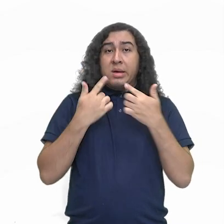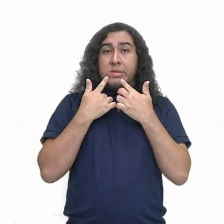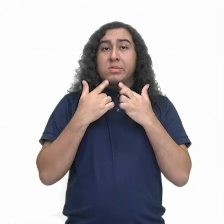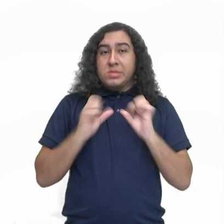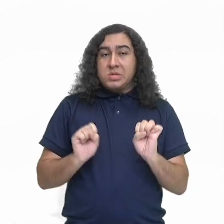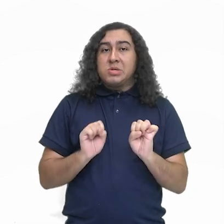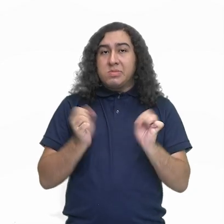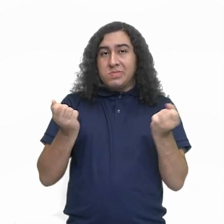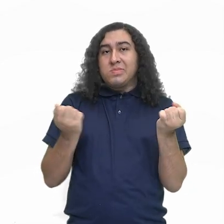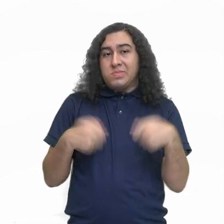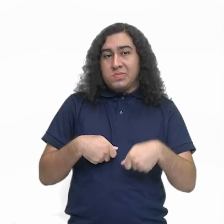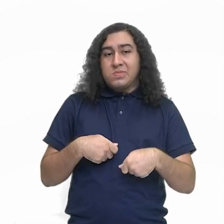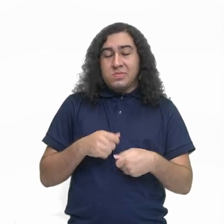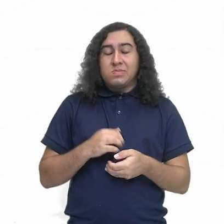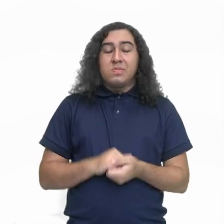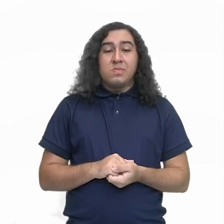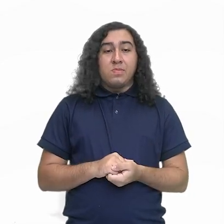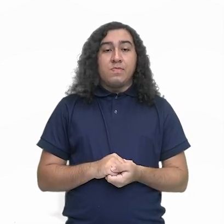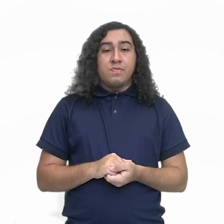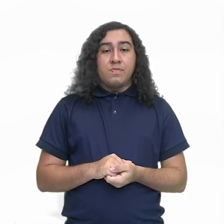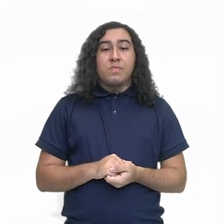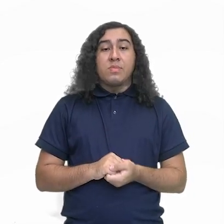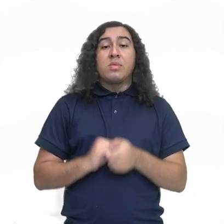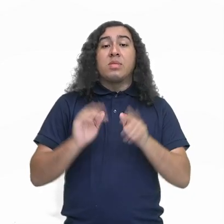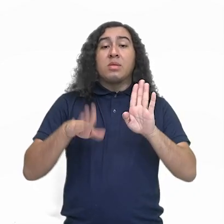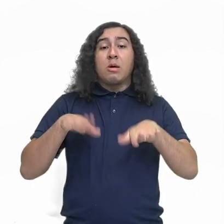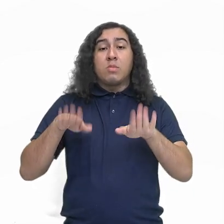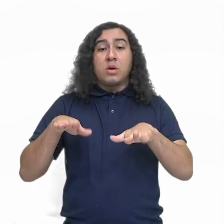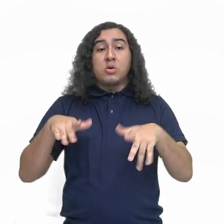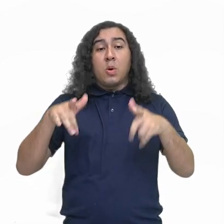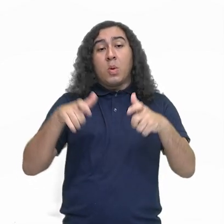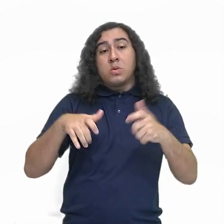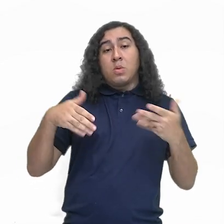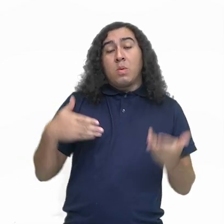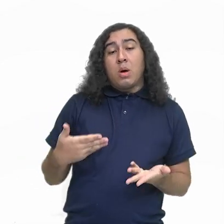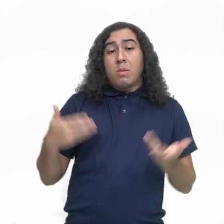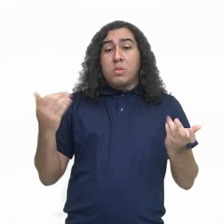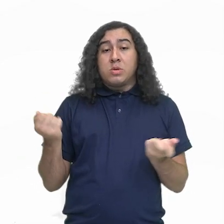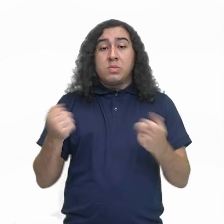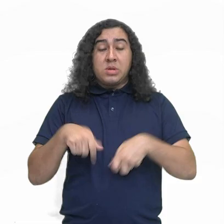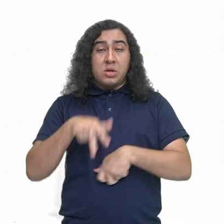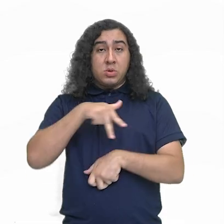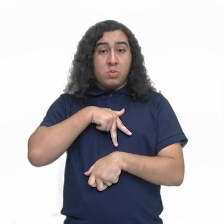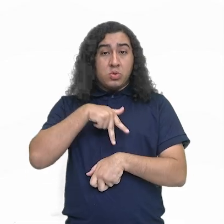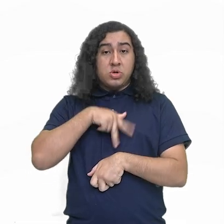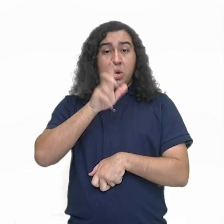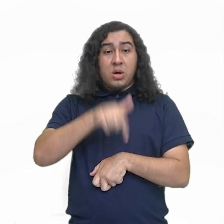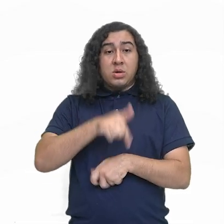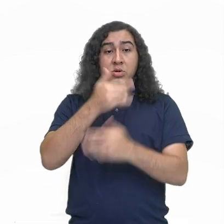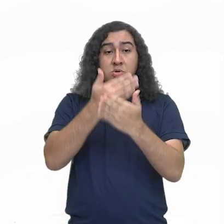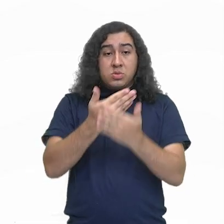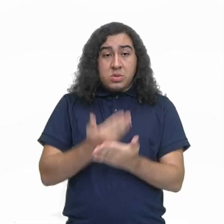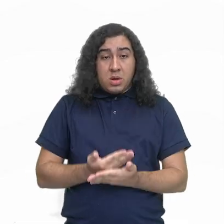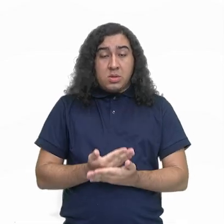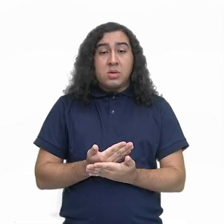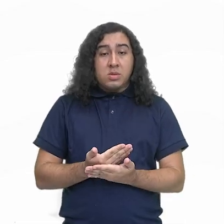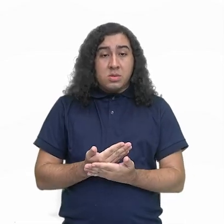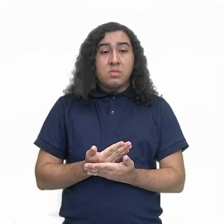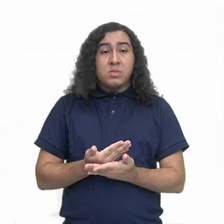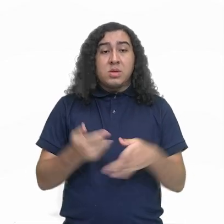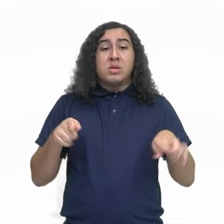até mesmo linguística, dependendo de qual vertente da antropologia